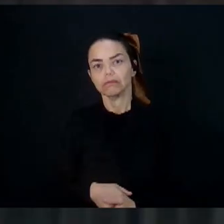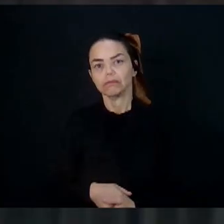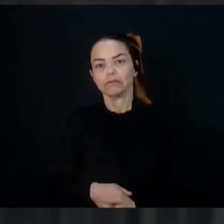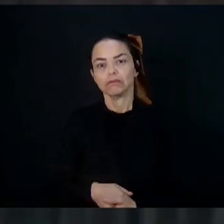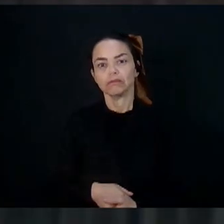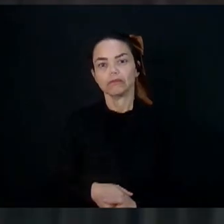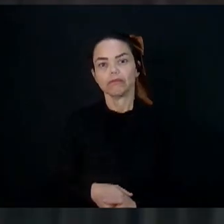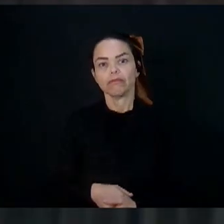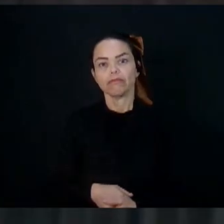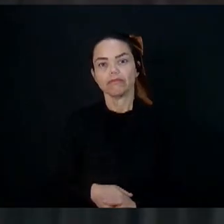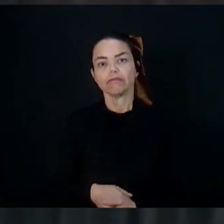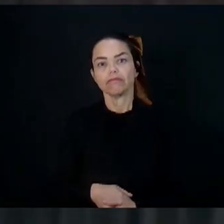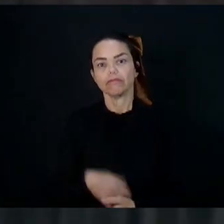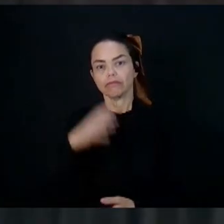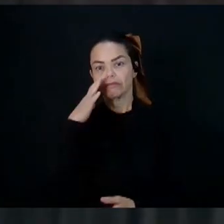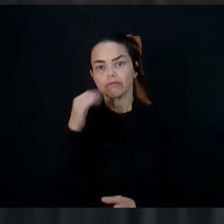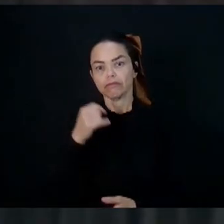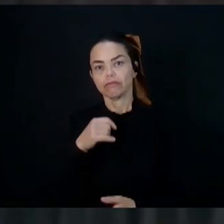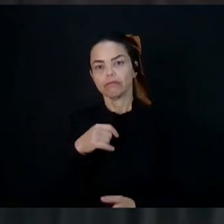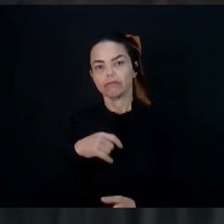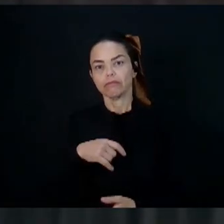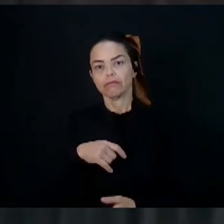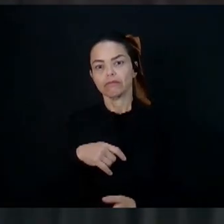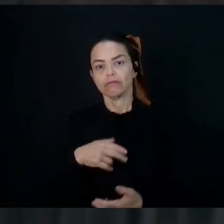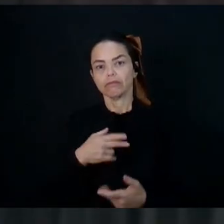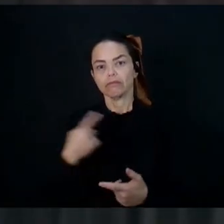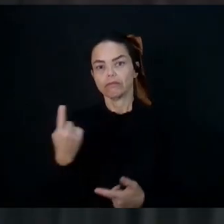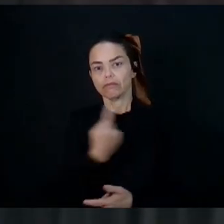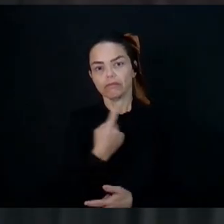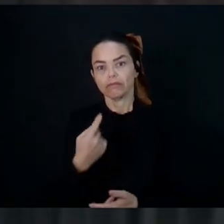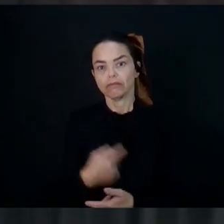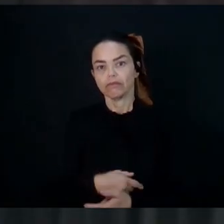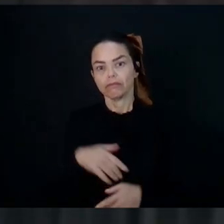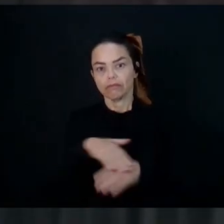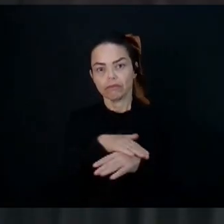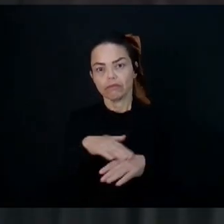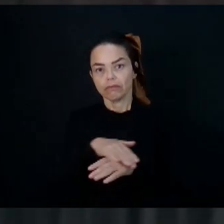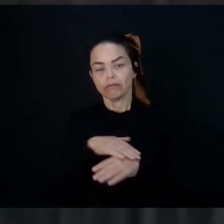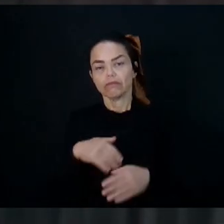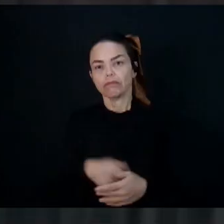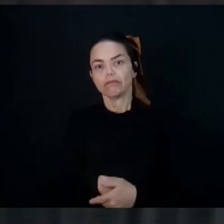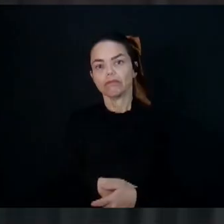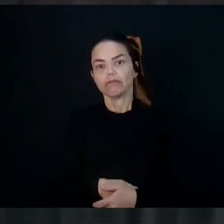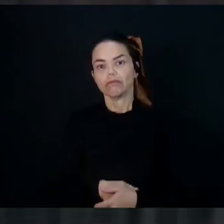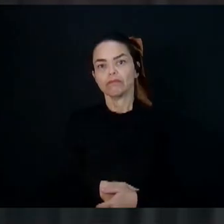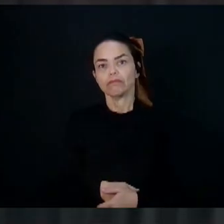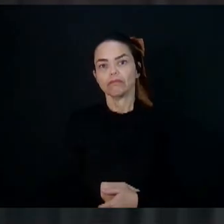te observar e qualquer coisa nós vamos conversando e ver o que faz.